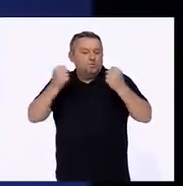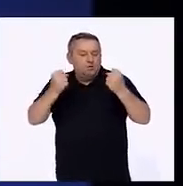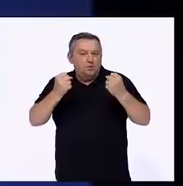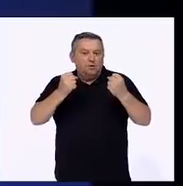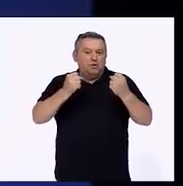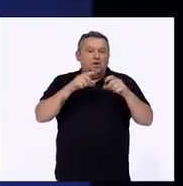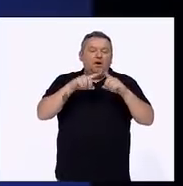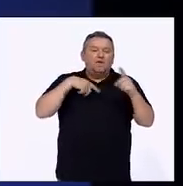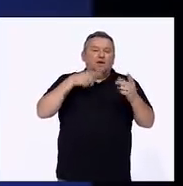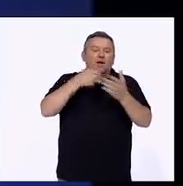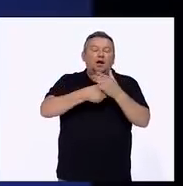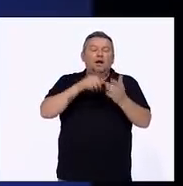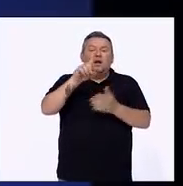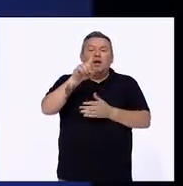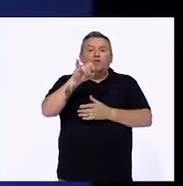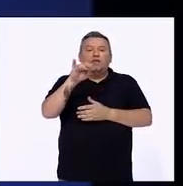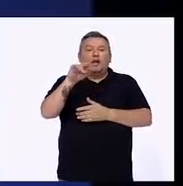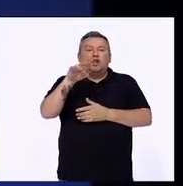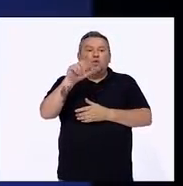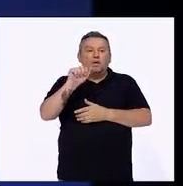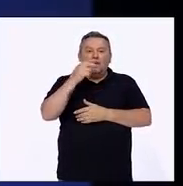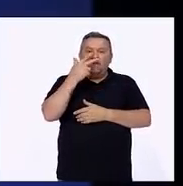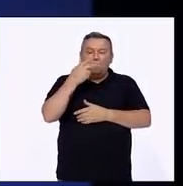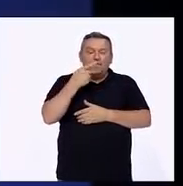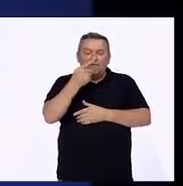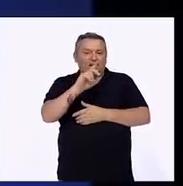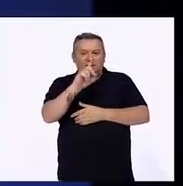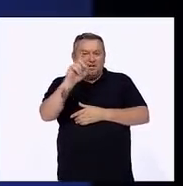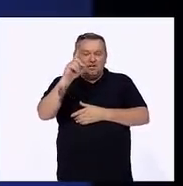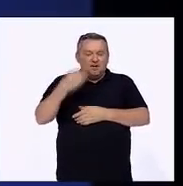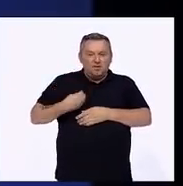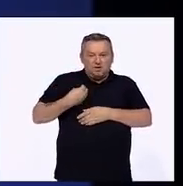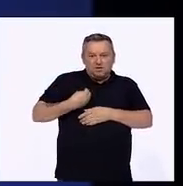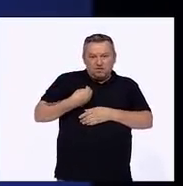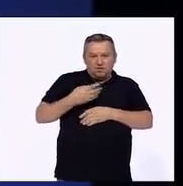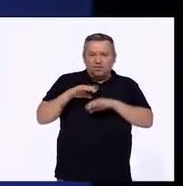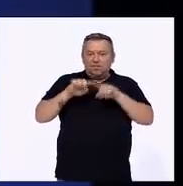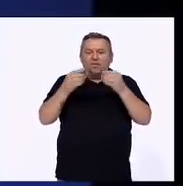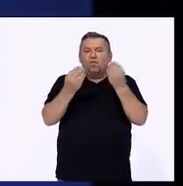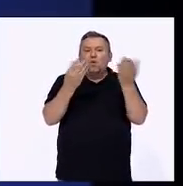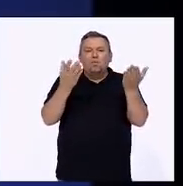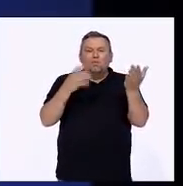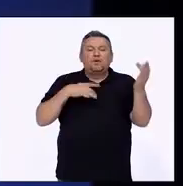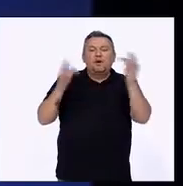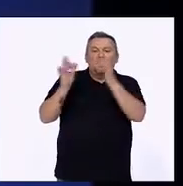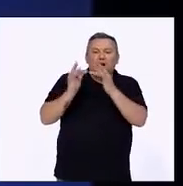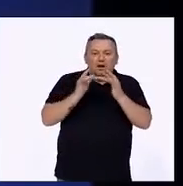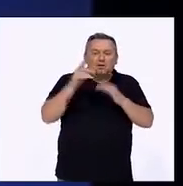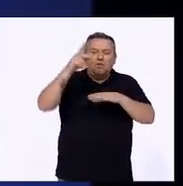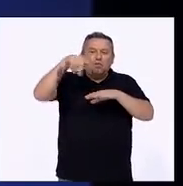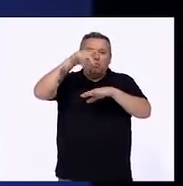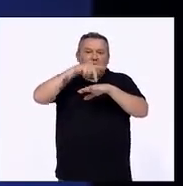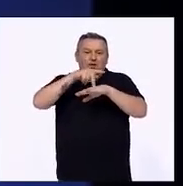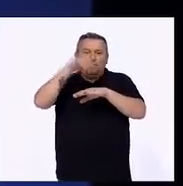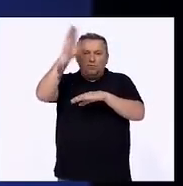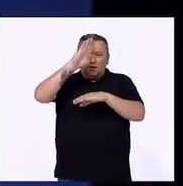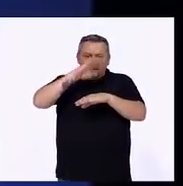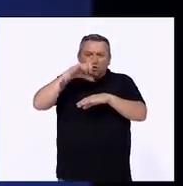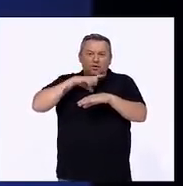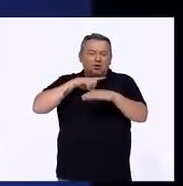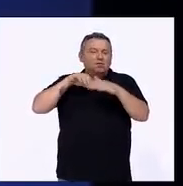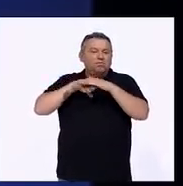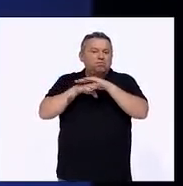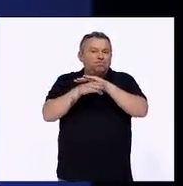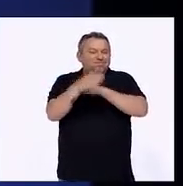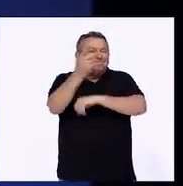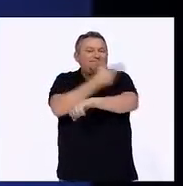e exalta torturadores. Mas, respondendo o início da tua pergunta, que era qual a relação dos países, o Brasil tem uma tradição diplomática das mais